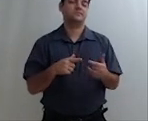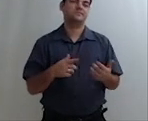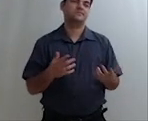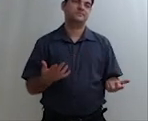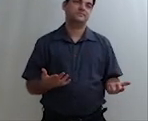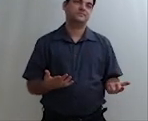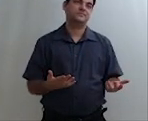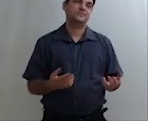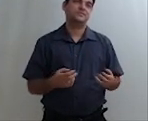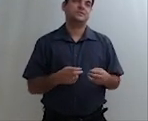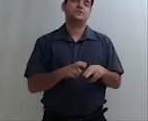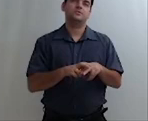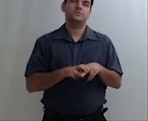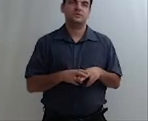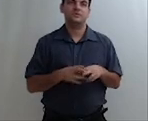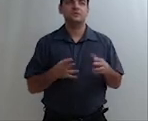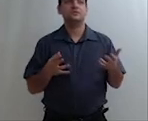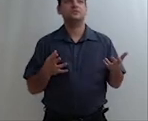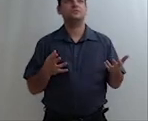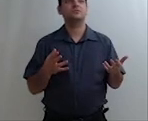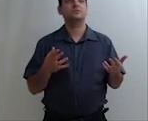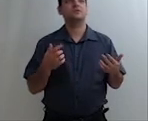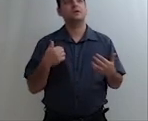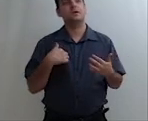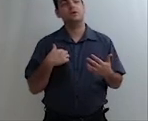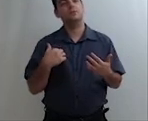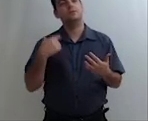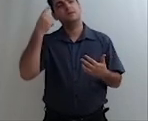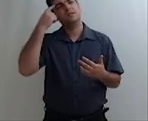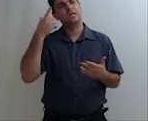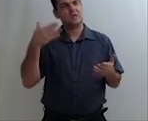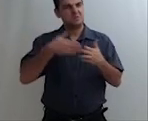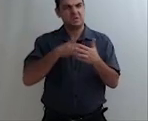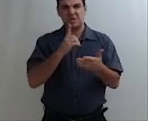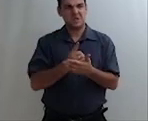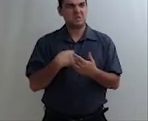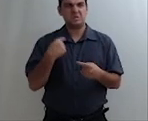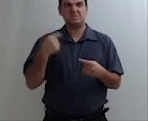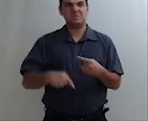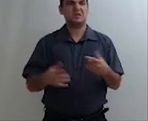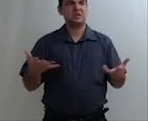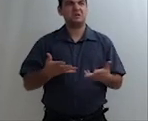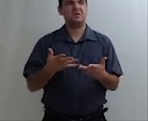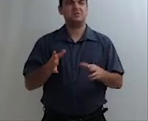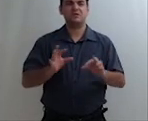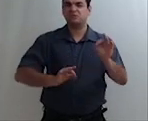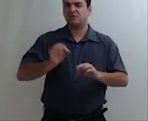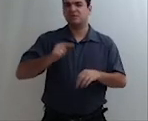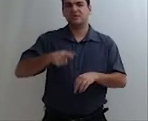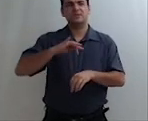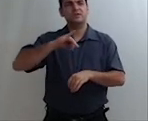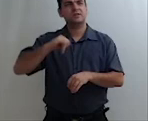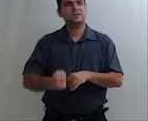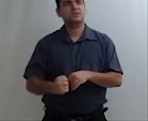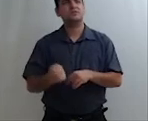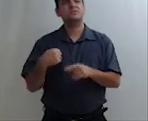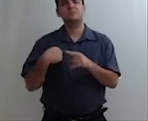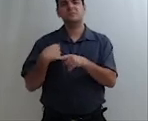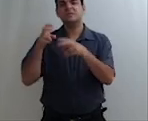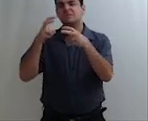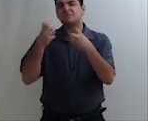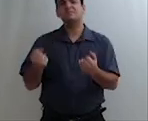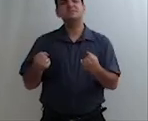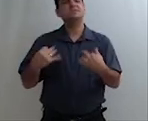pois o que se esclarecer já que os desembargos declaração não constituem meio próprio para o exame das razões atinentes a ao inconformismo da parte o